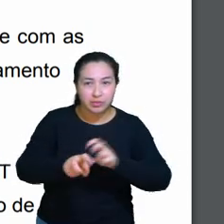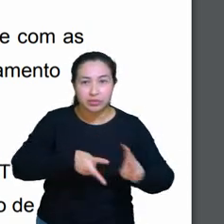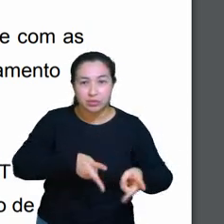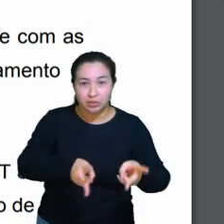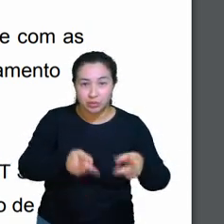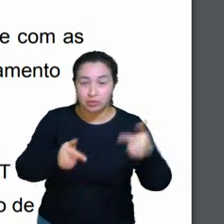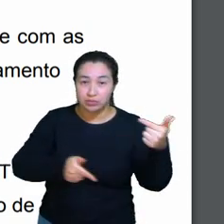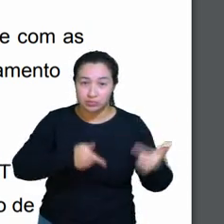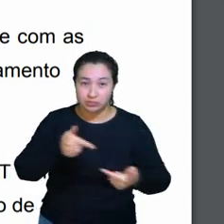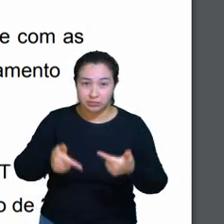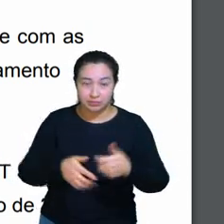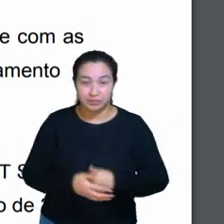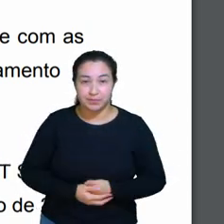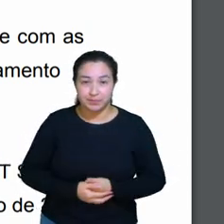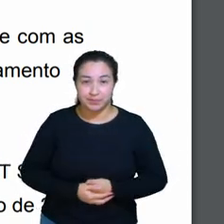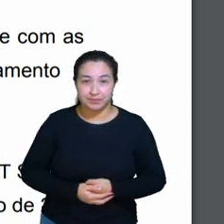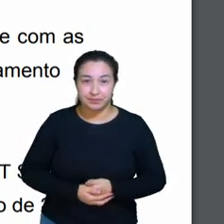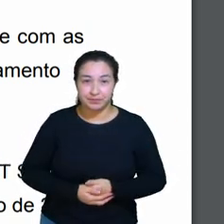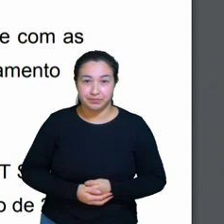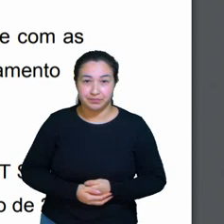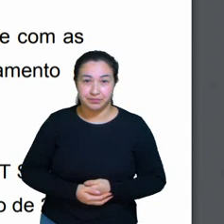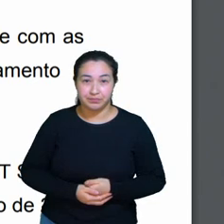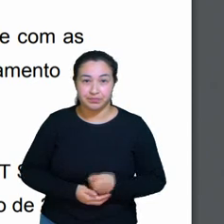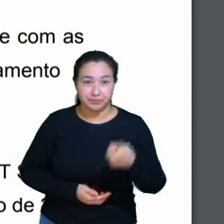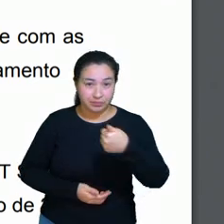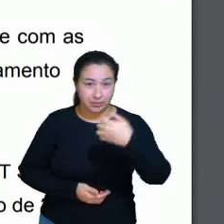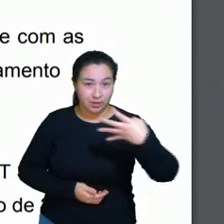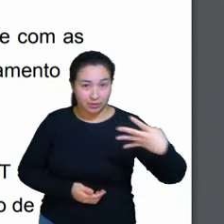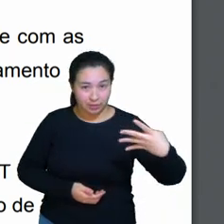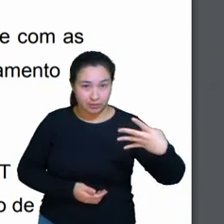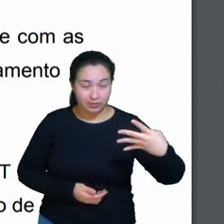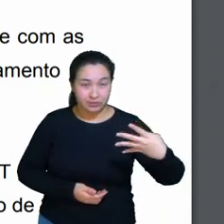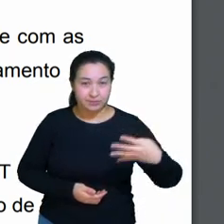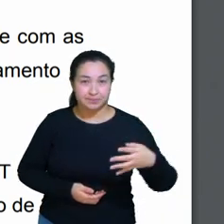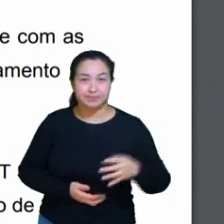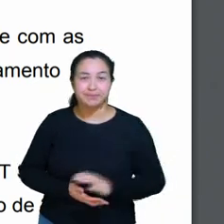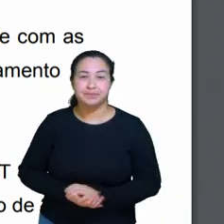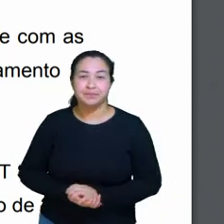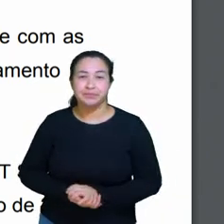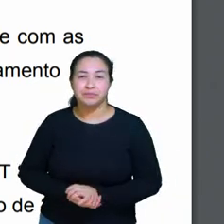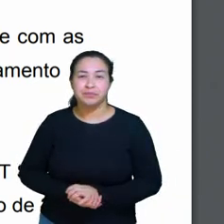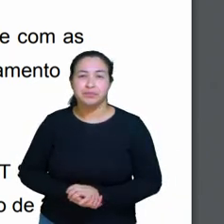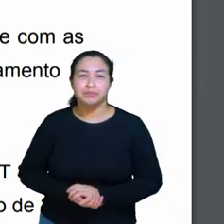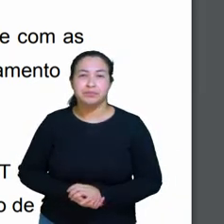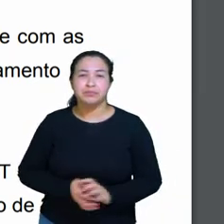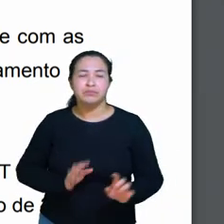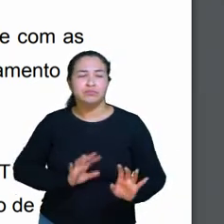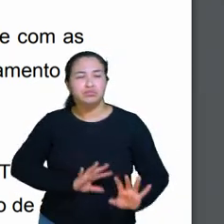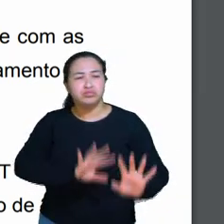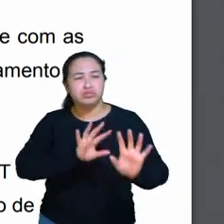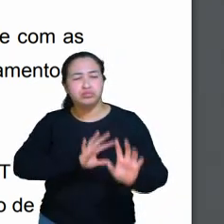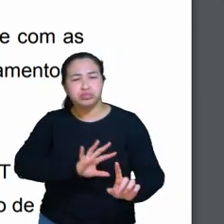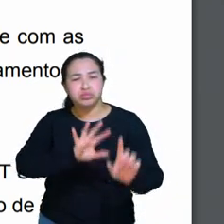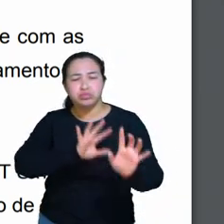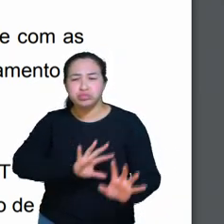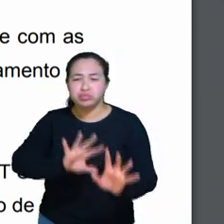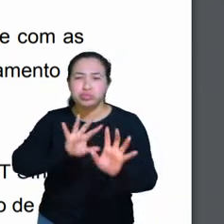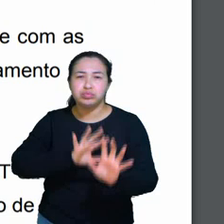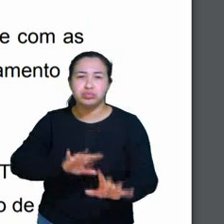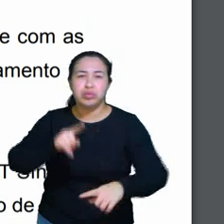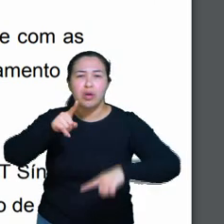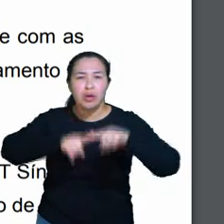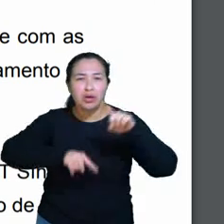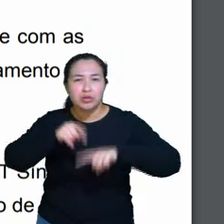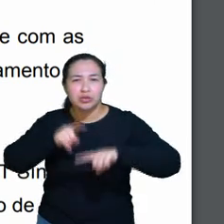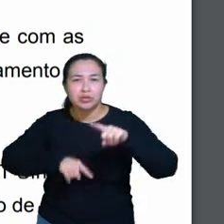serviço e sensibilizar os programas de pós--graduação Distrito senso para uma articulação